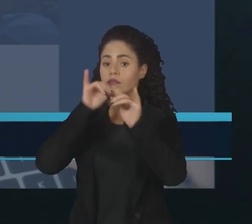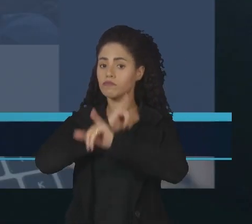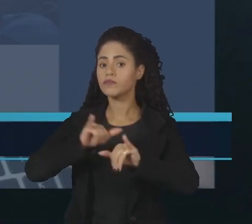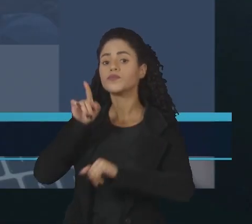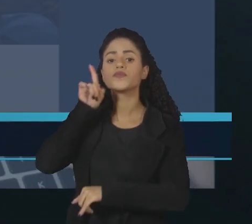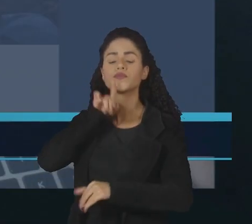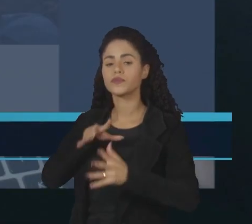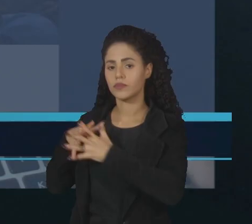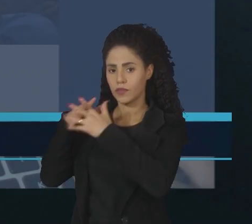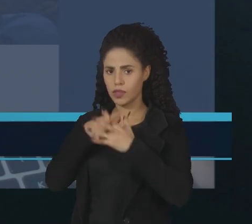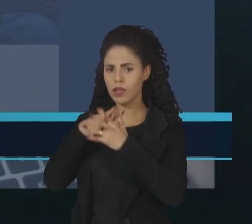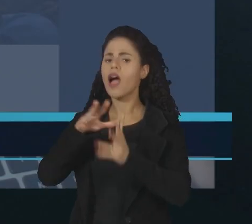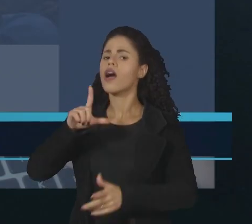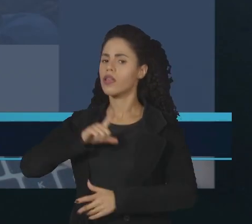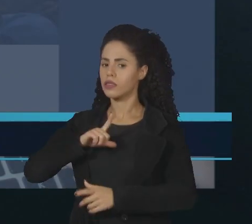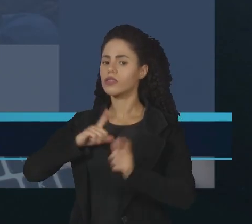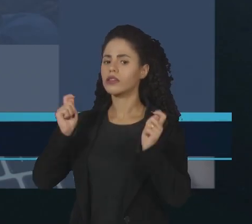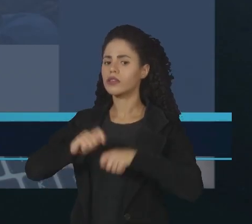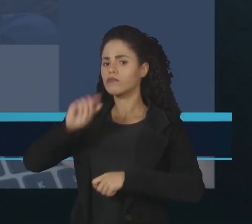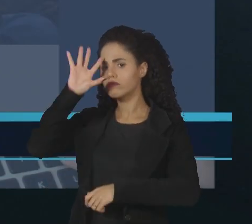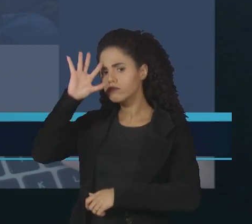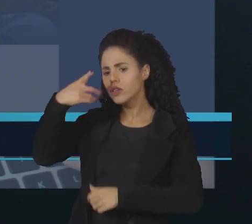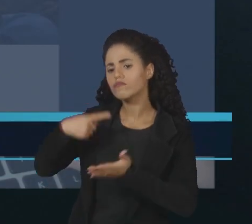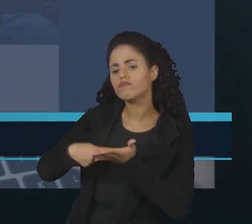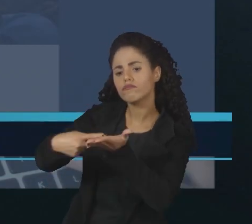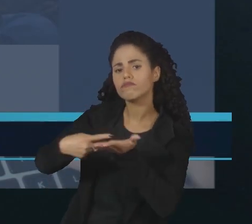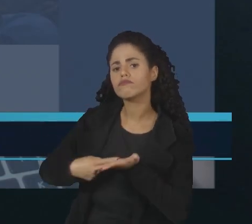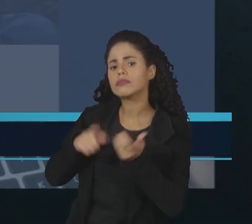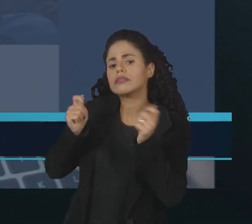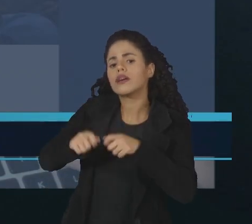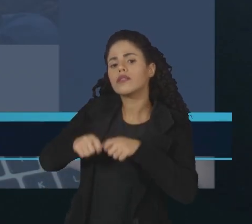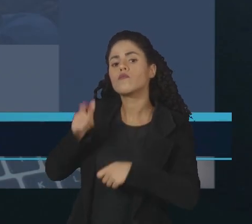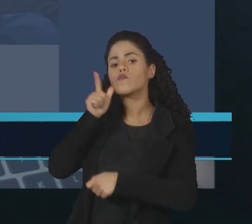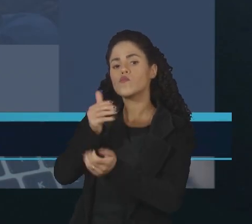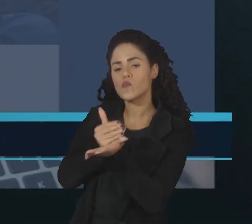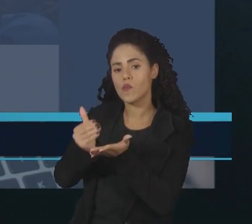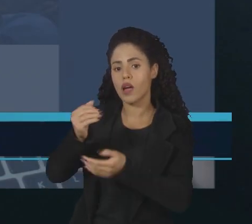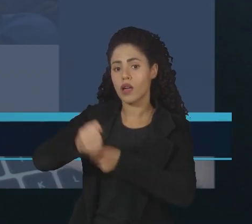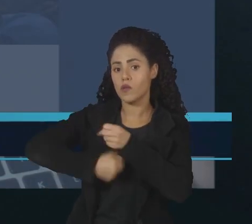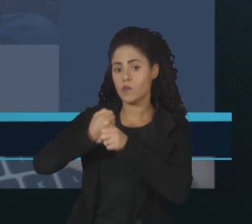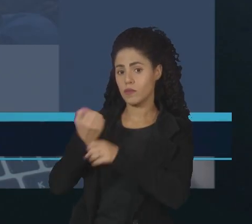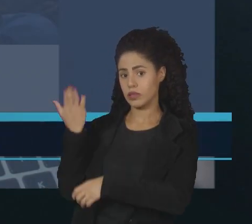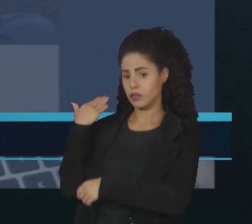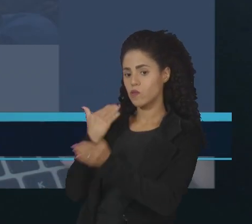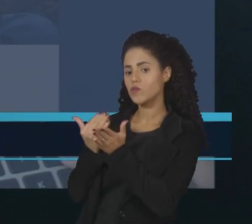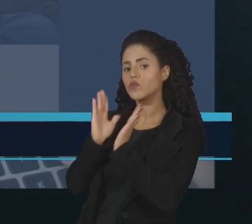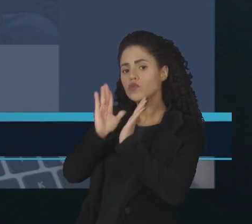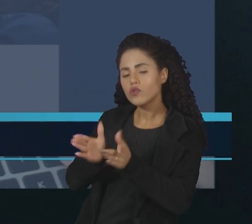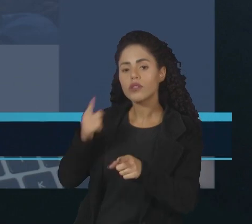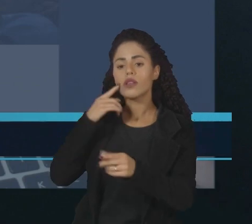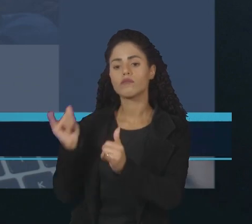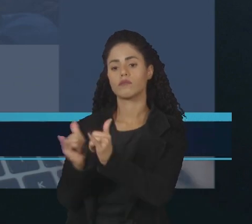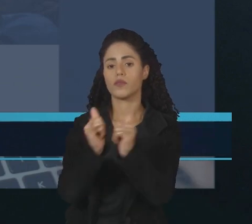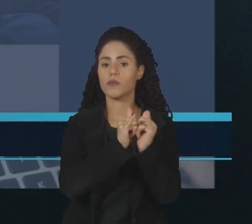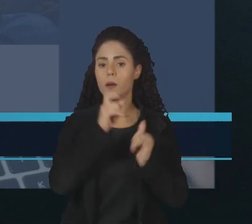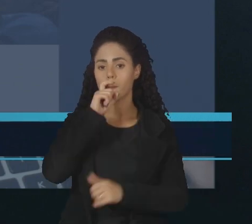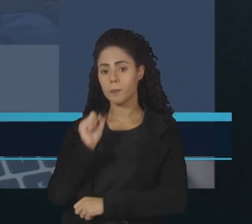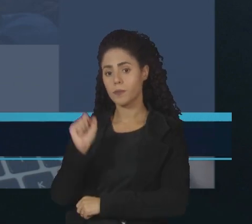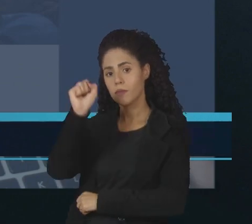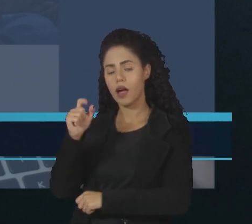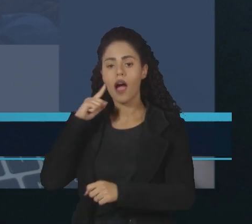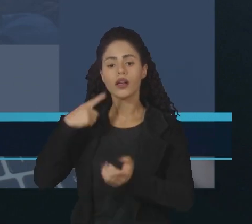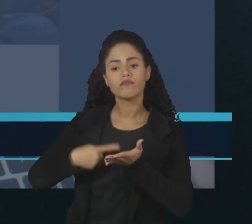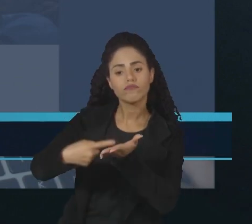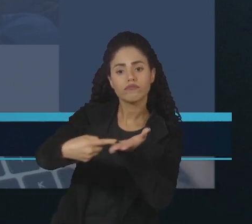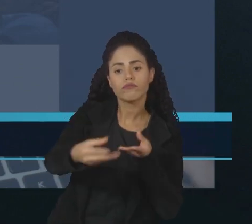Unidos teriam uma solução oferecida em negociações secretas iniciadas no ano passado. Anistia a Nicolás Maduro em troca